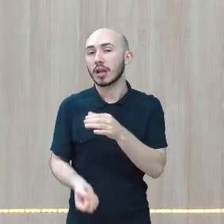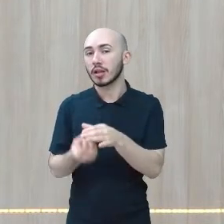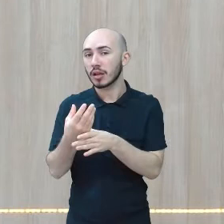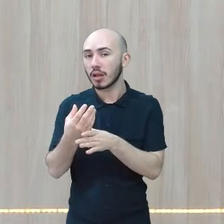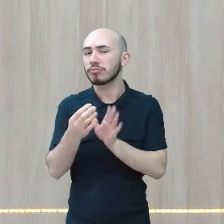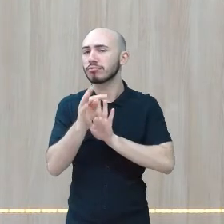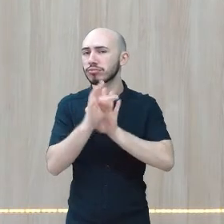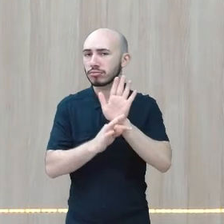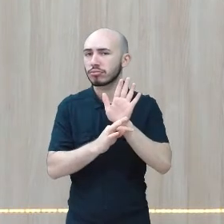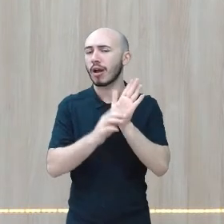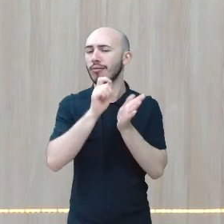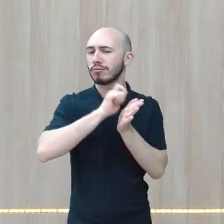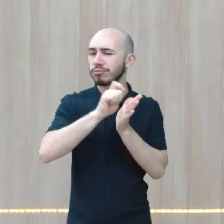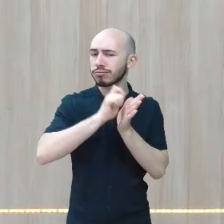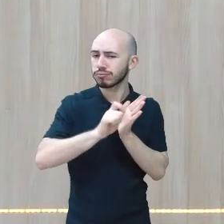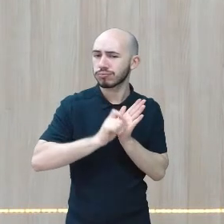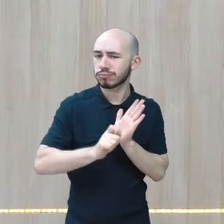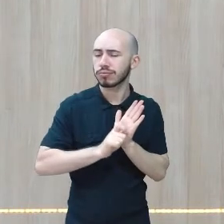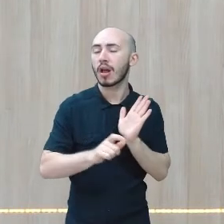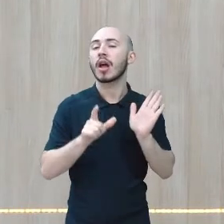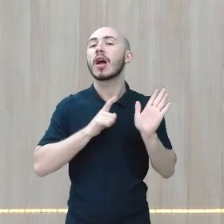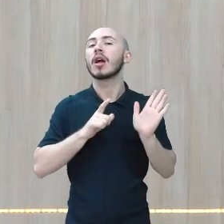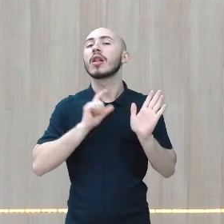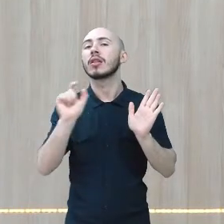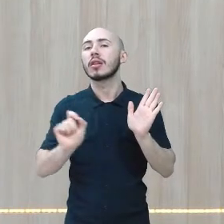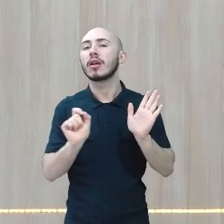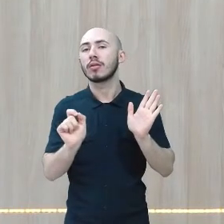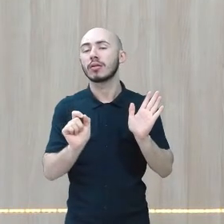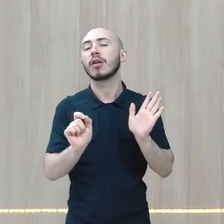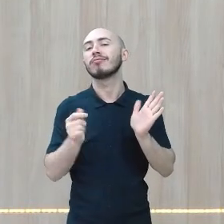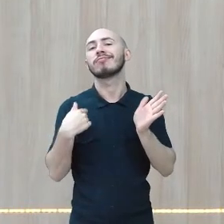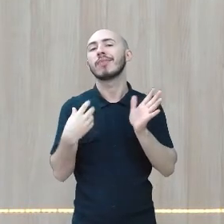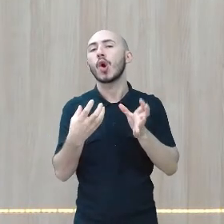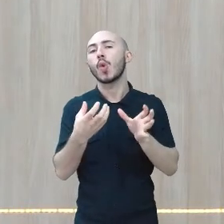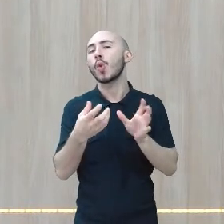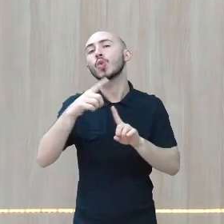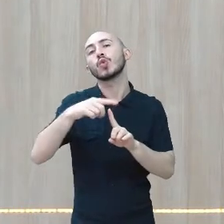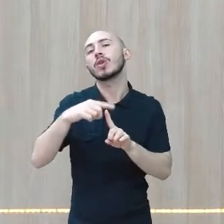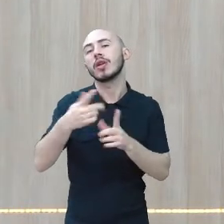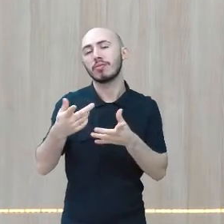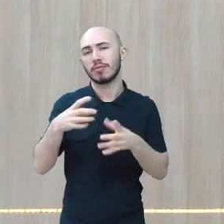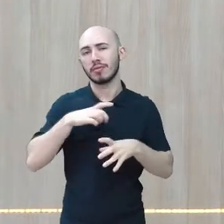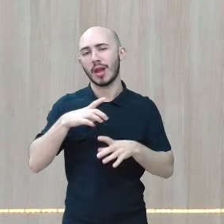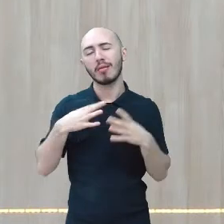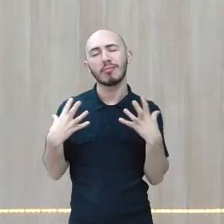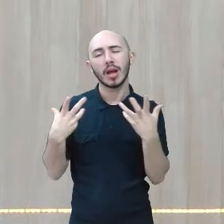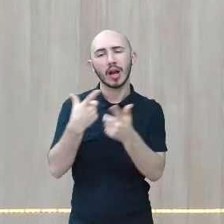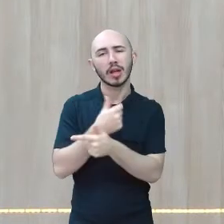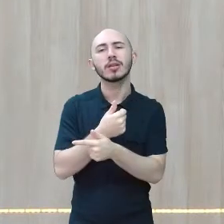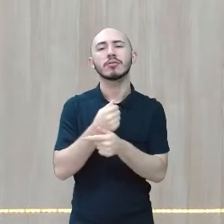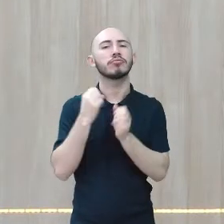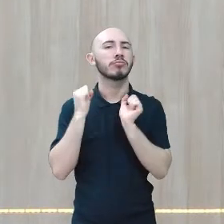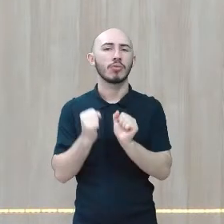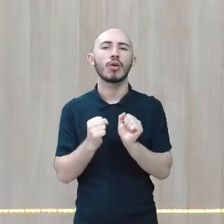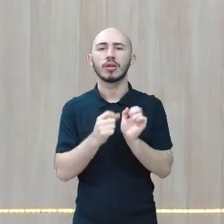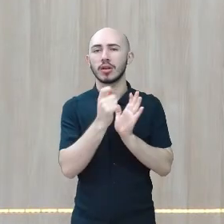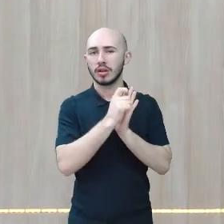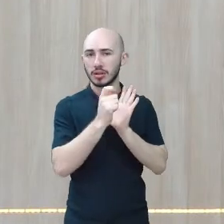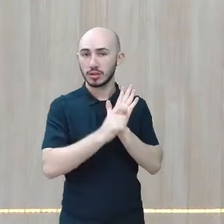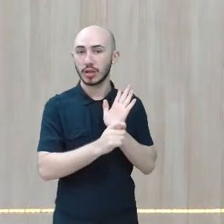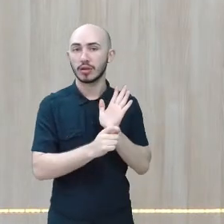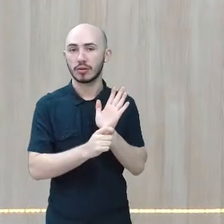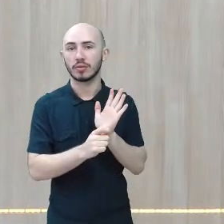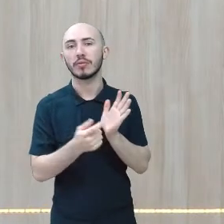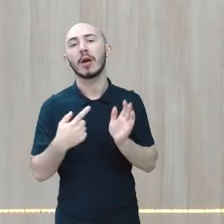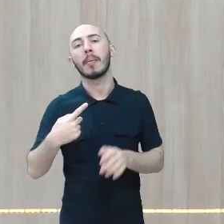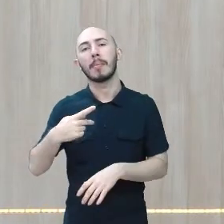criado, ele tem a sua estilística, o seu estilo. Então, um texto ele pode ser escrito em prosa ou